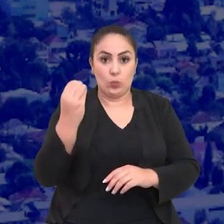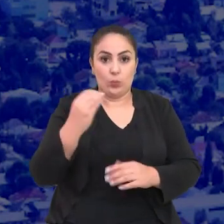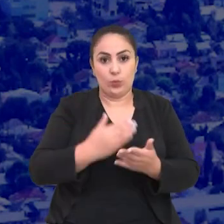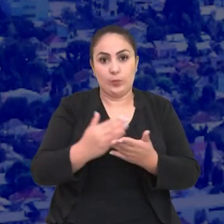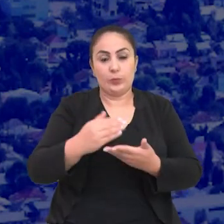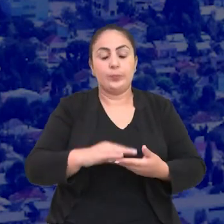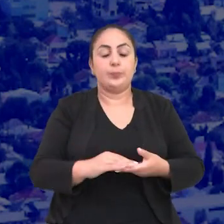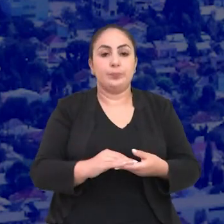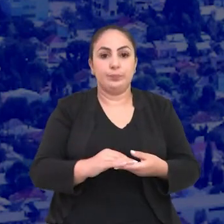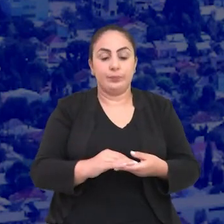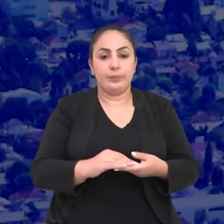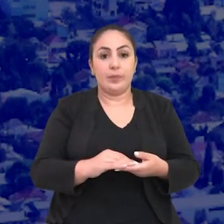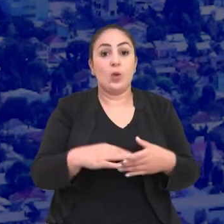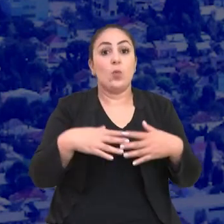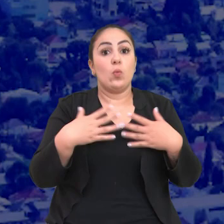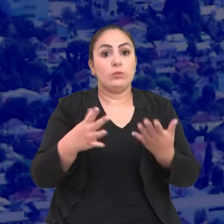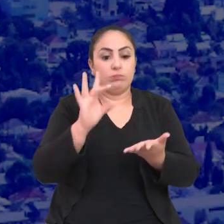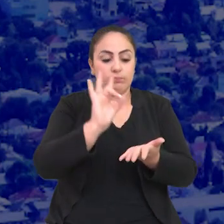outubro,